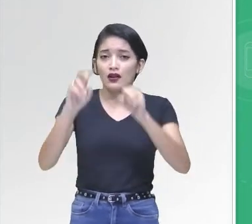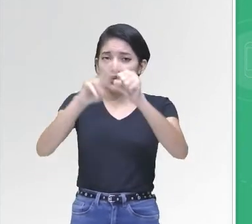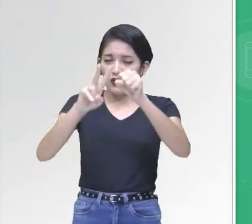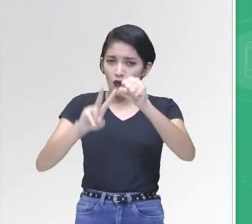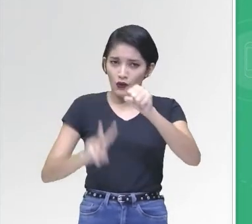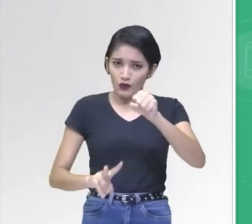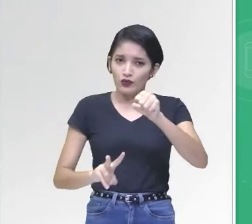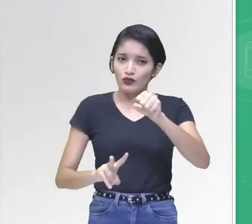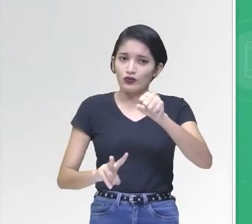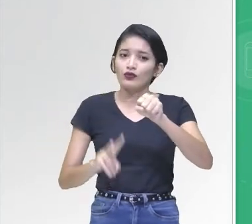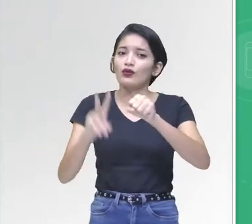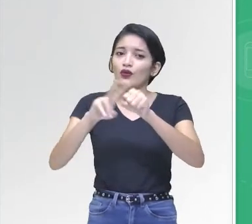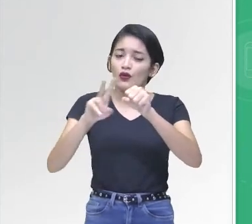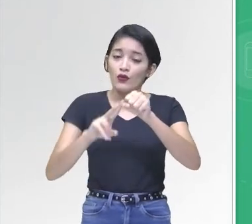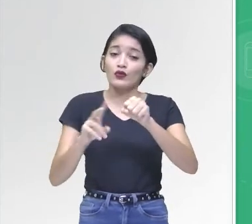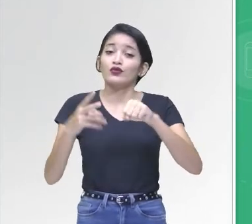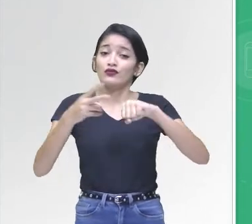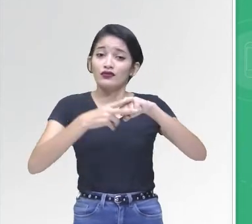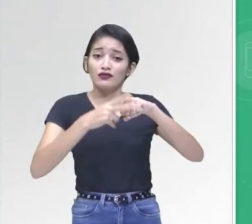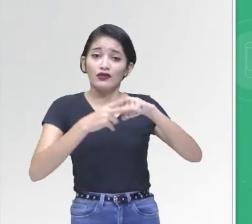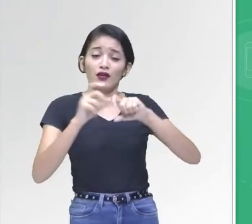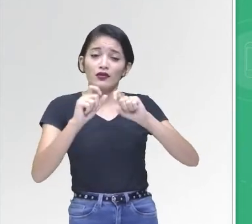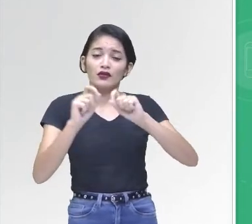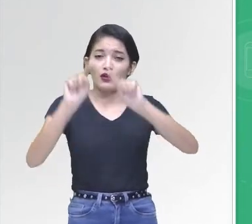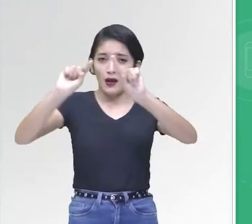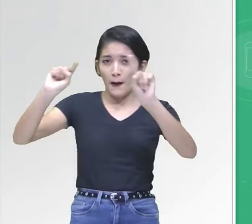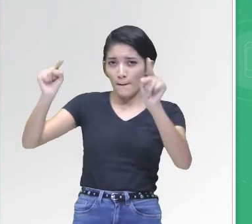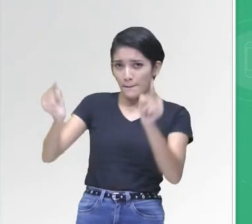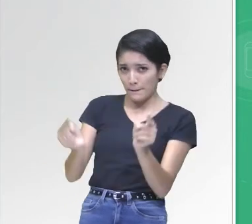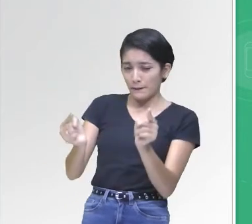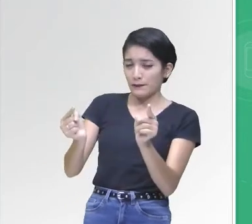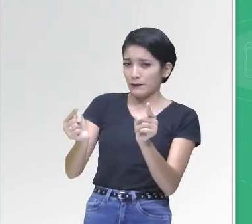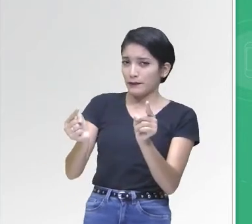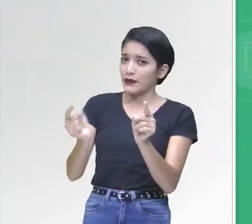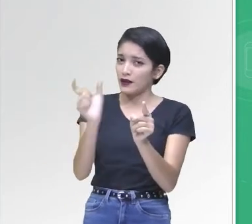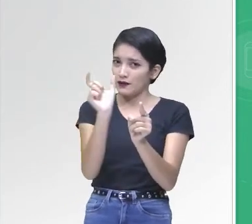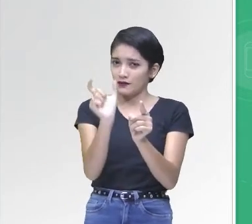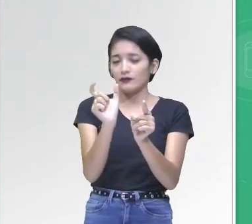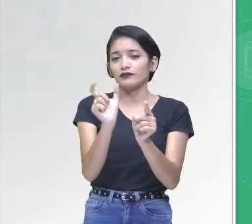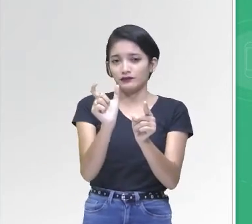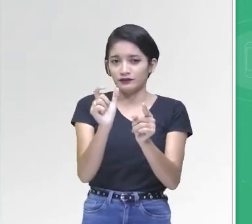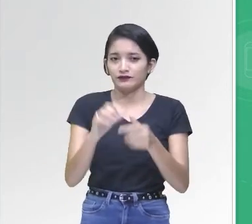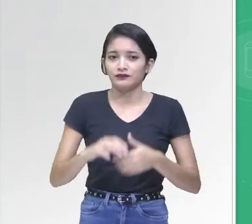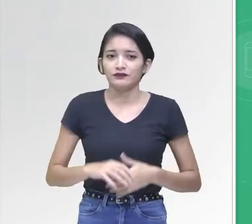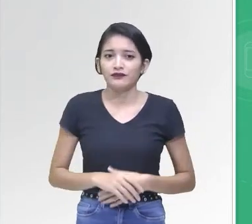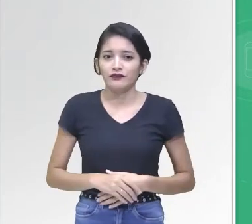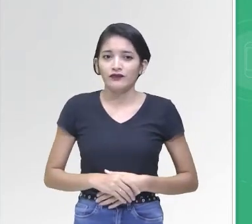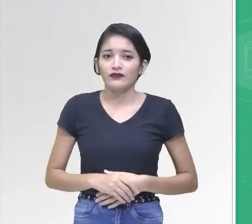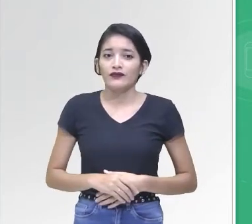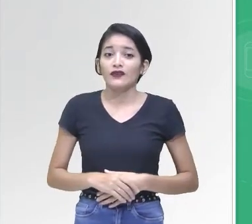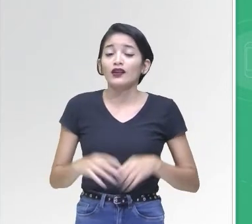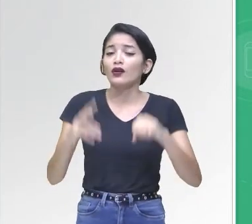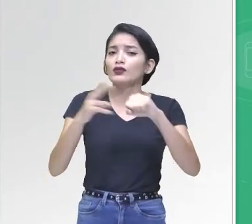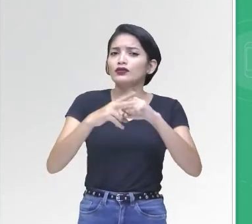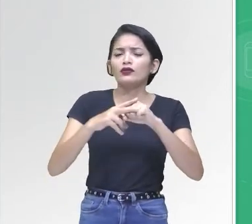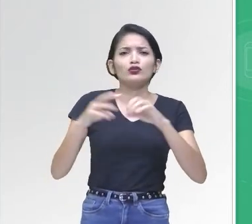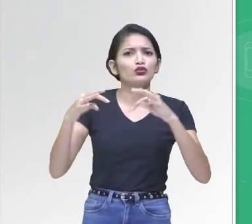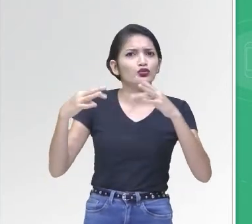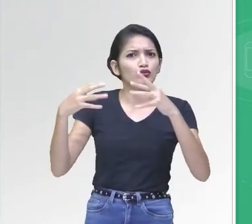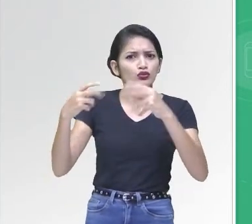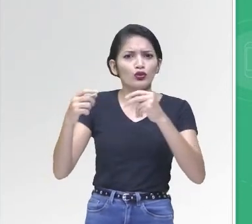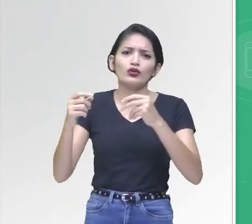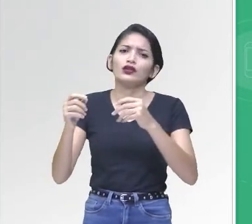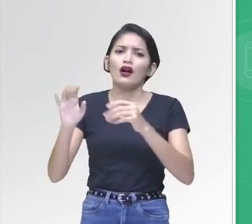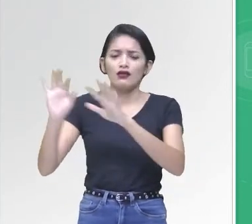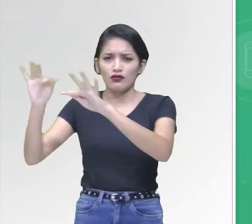Conjugue, está em português. Conjugue os verbos que estão entre parênteses no presente do indicativo. Os verbos todos estão no final